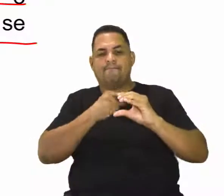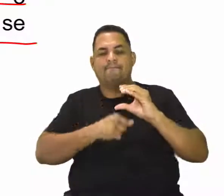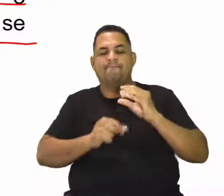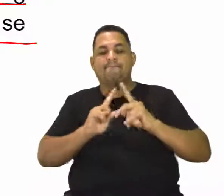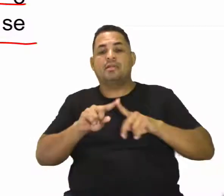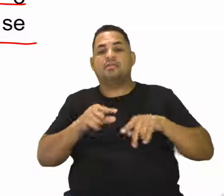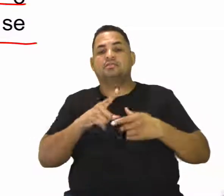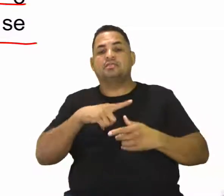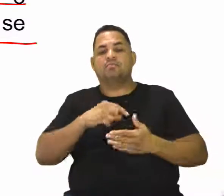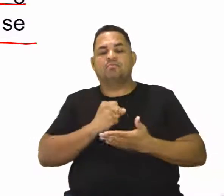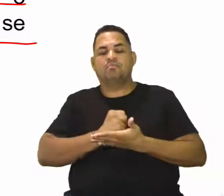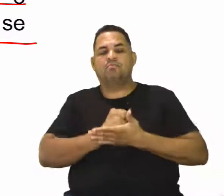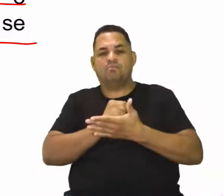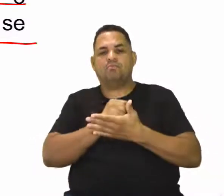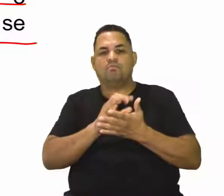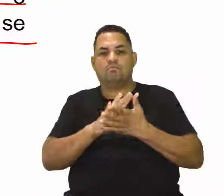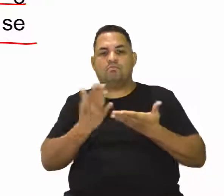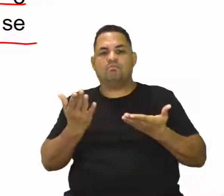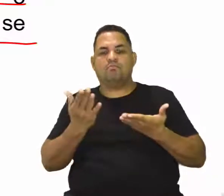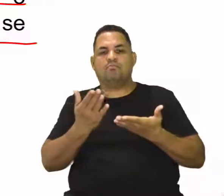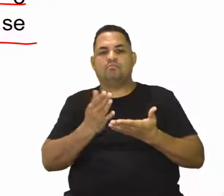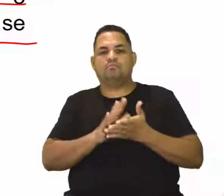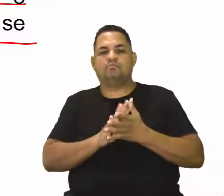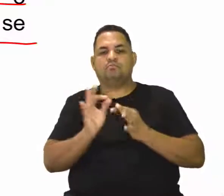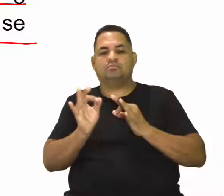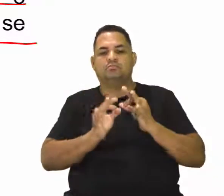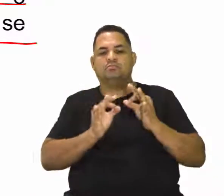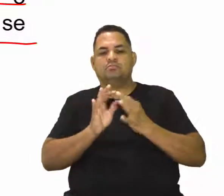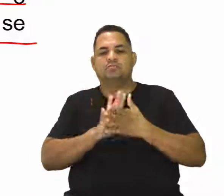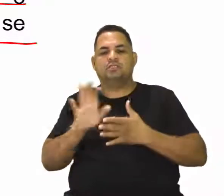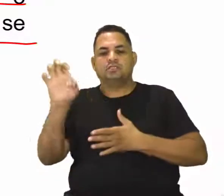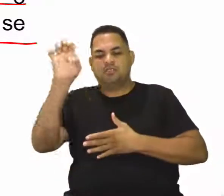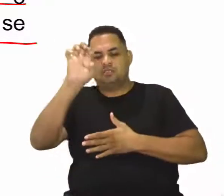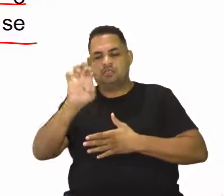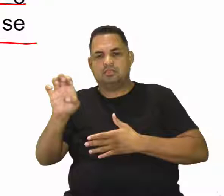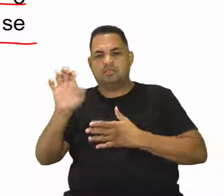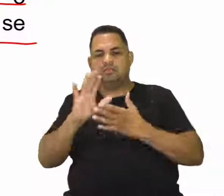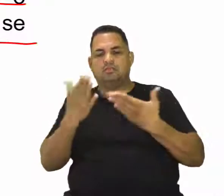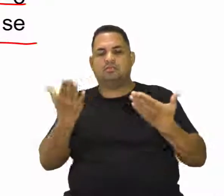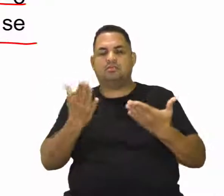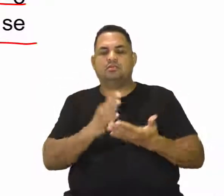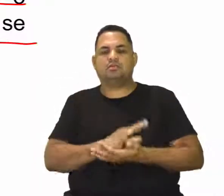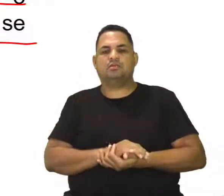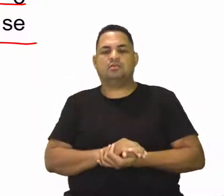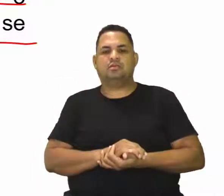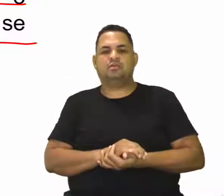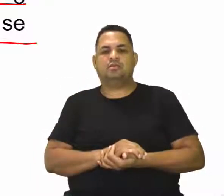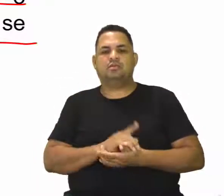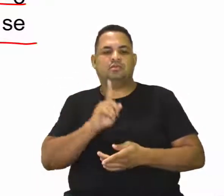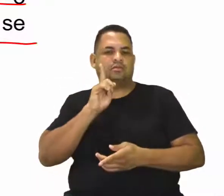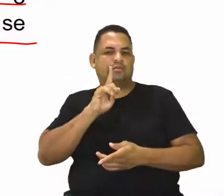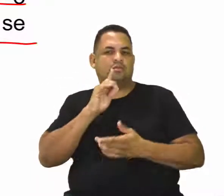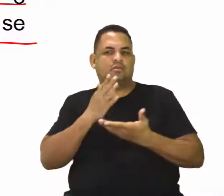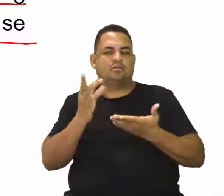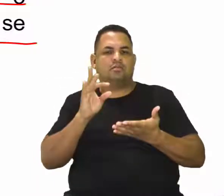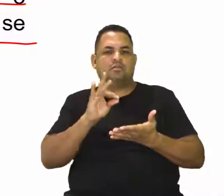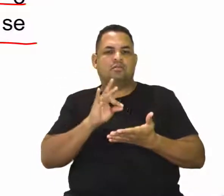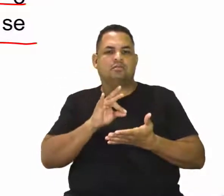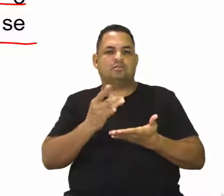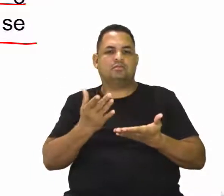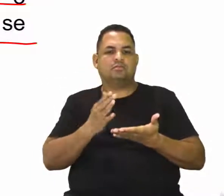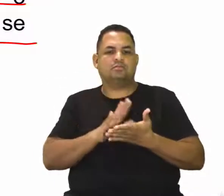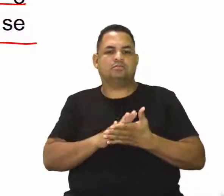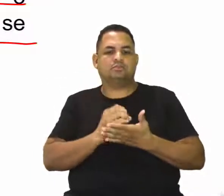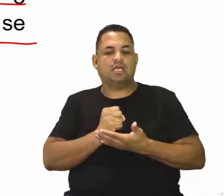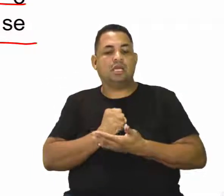apoio, inclusive para a reconstrução da Europa, e os americanos, na verdade,